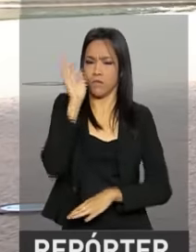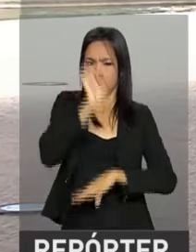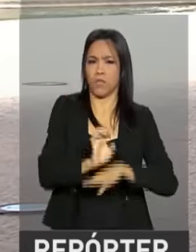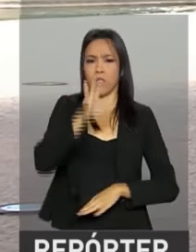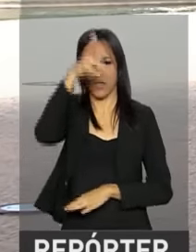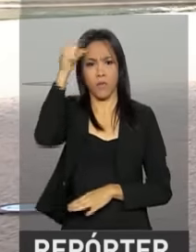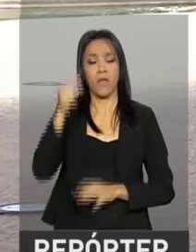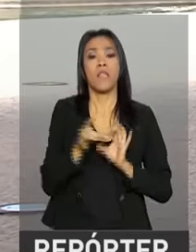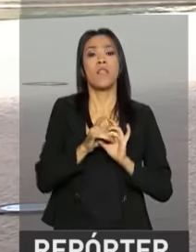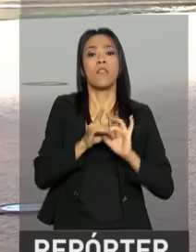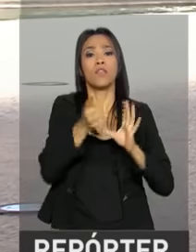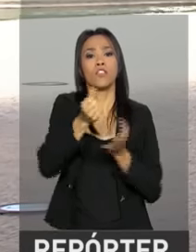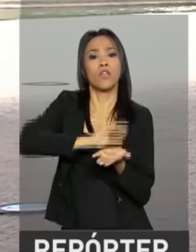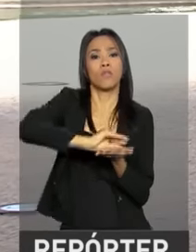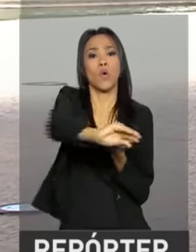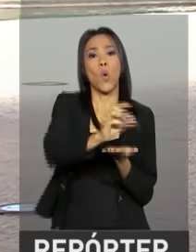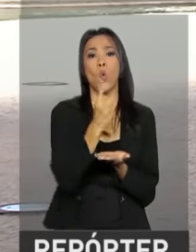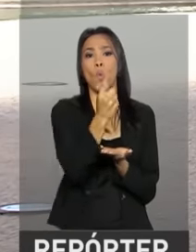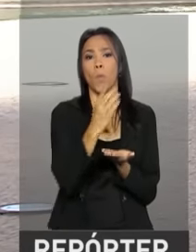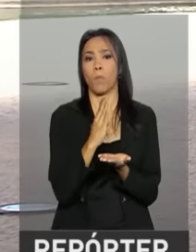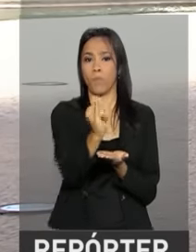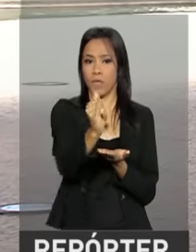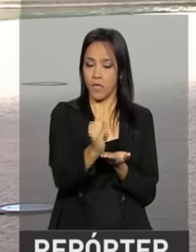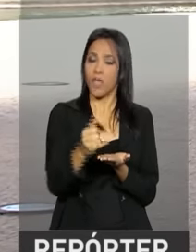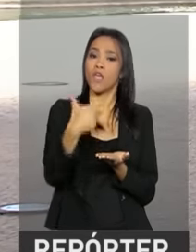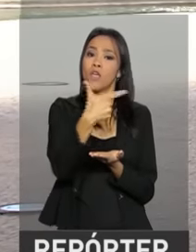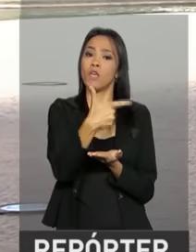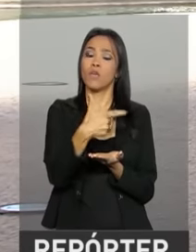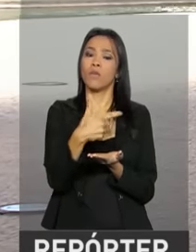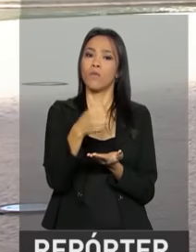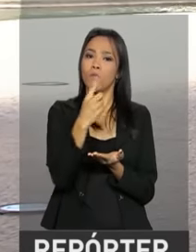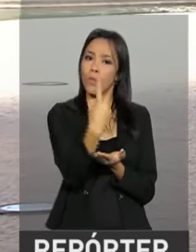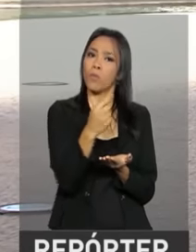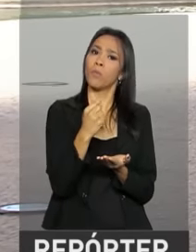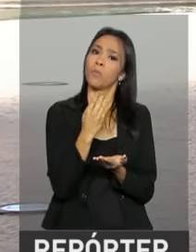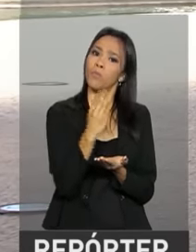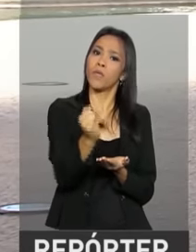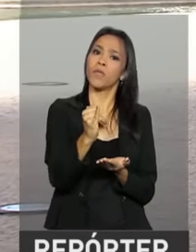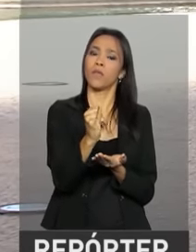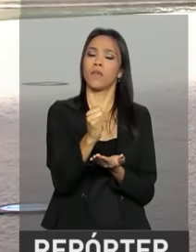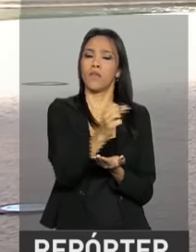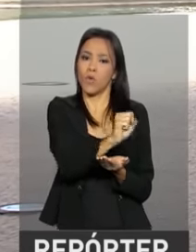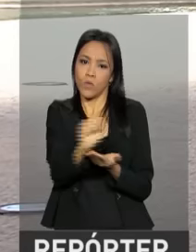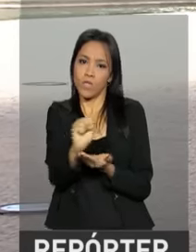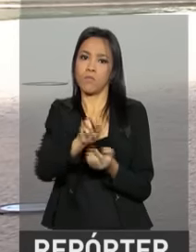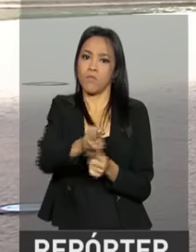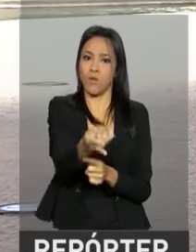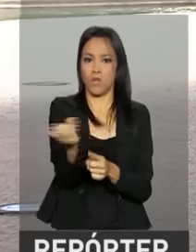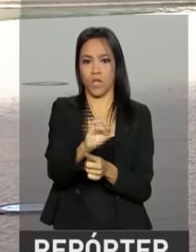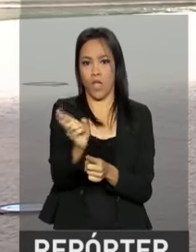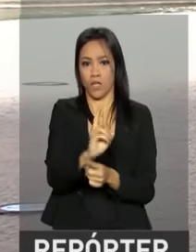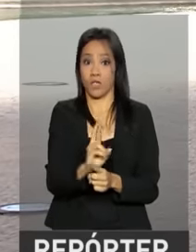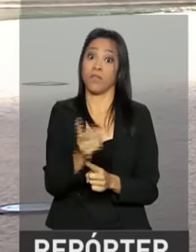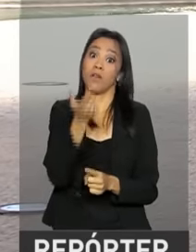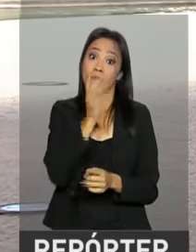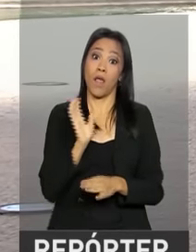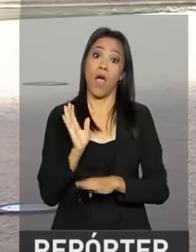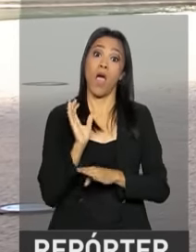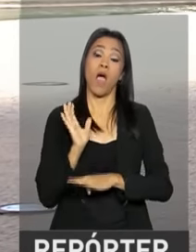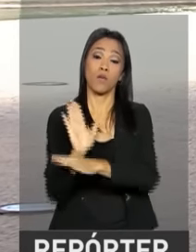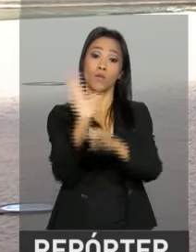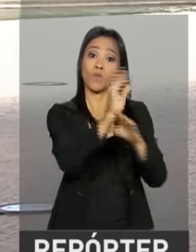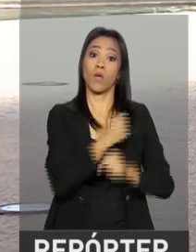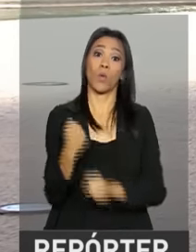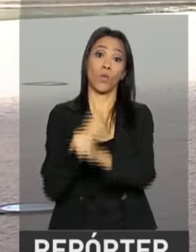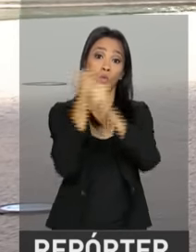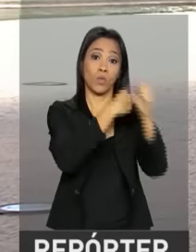ano de 2017 mais R milhão 800 milhões deais para os Fundos penitenciários Estaduais de todo país que vão ajudar na construção de